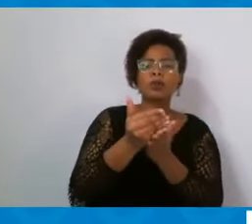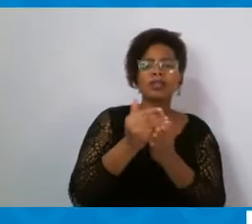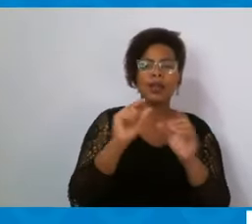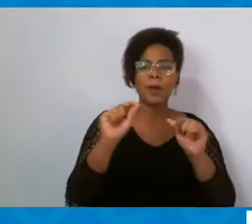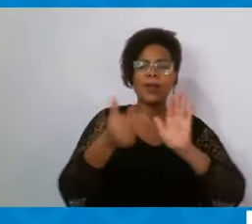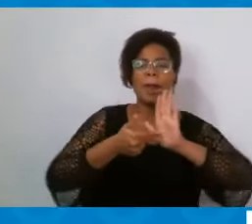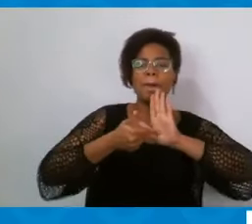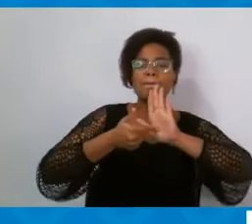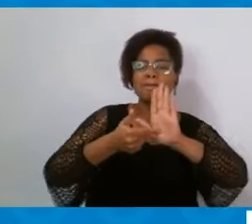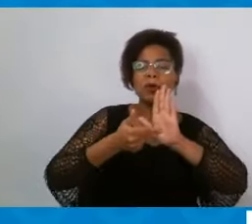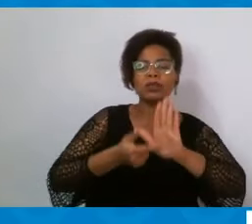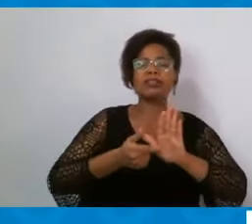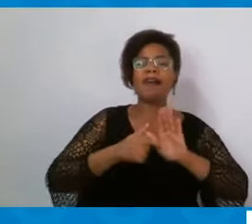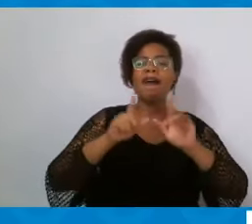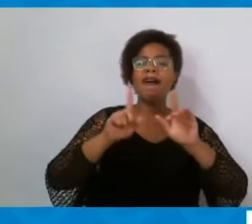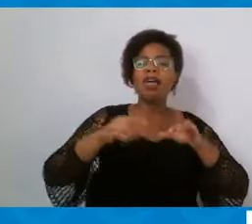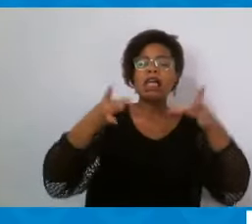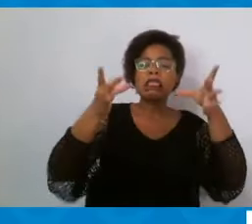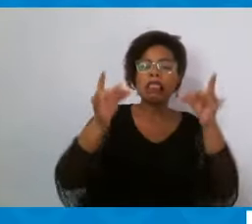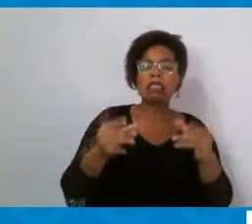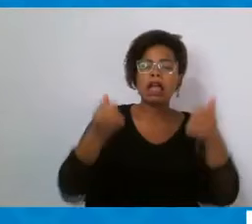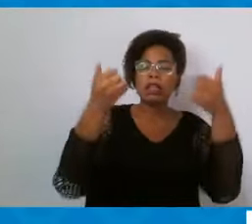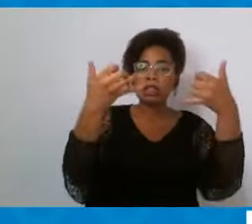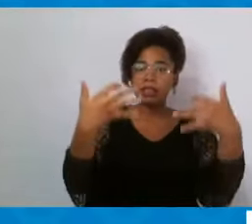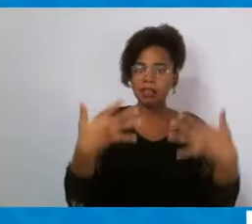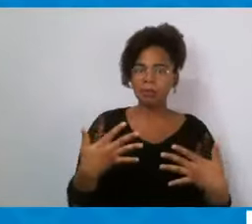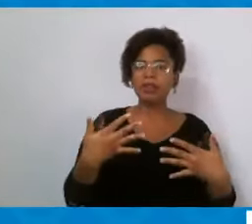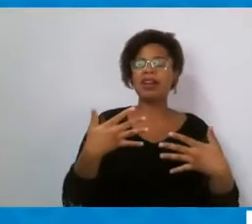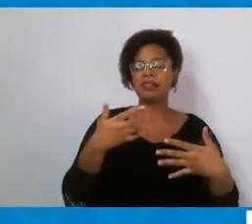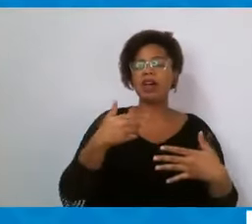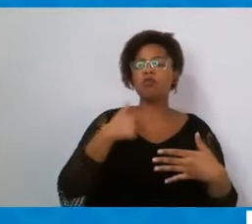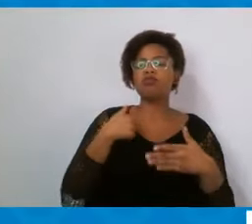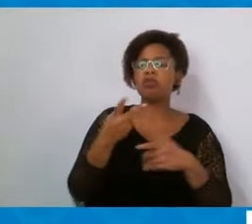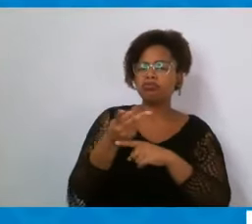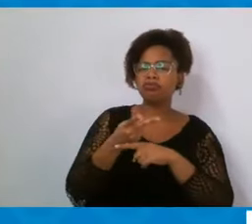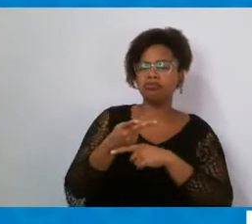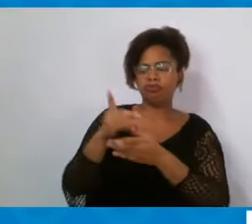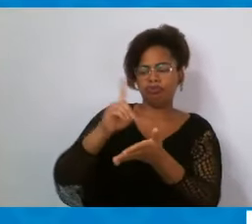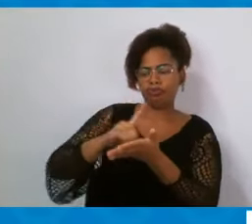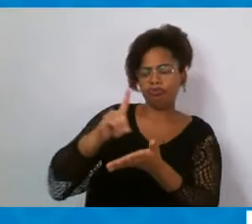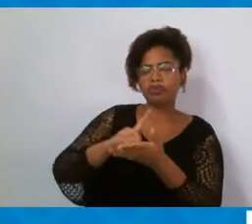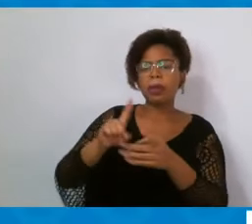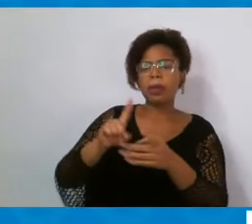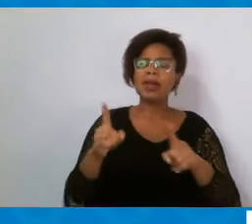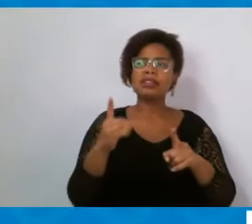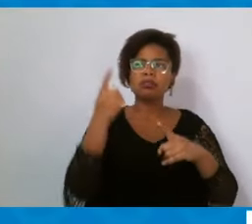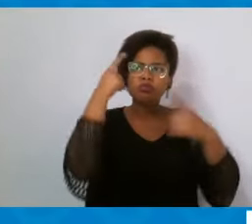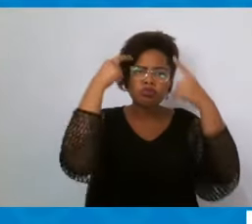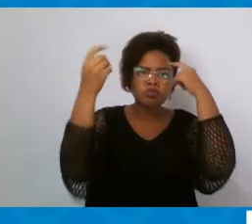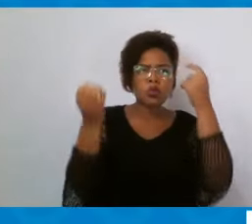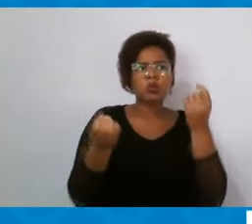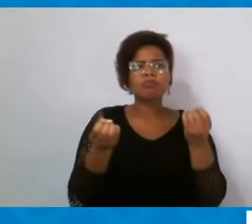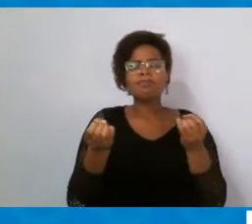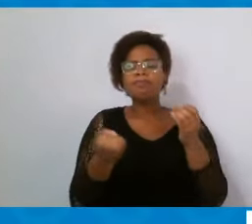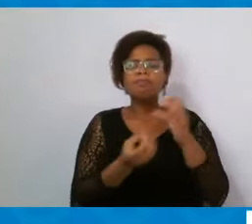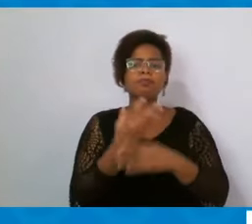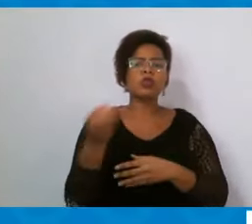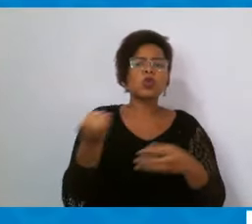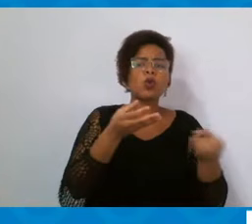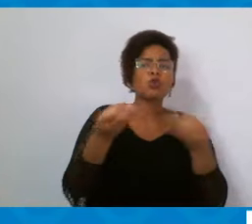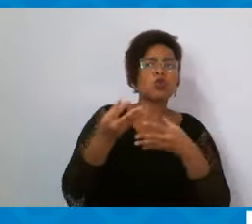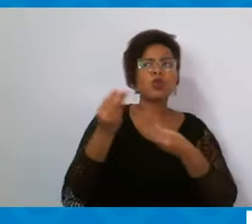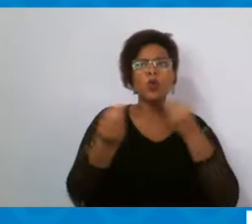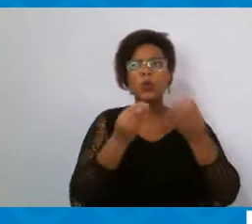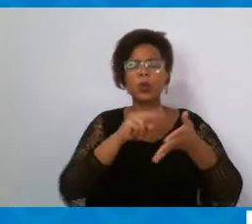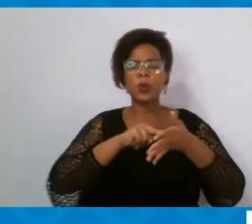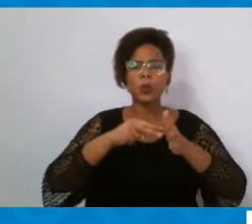de dicionário para alguma coisa. Então eu vou pedir que projetem minha apresentação, porque eu de fato eu tentei criar um verbete,